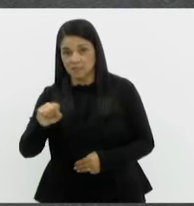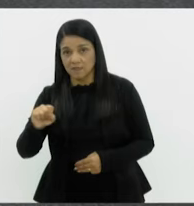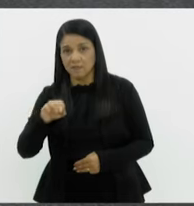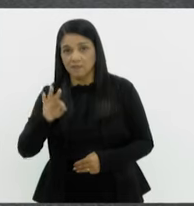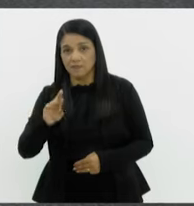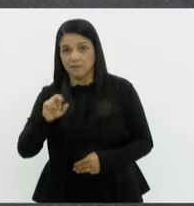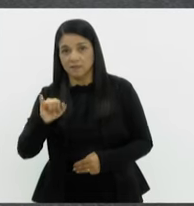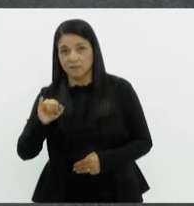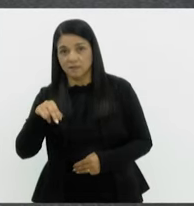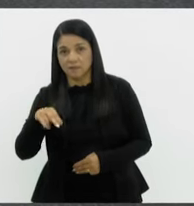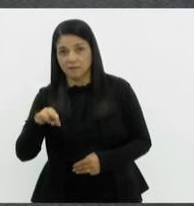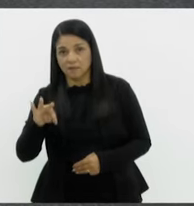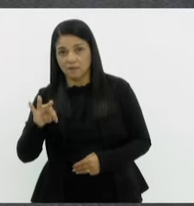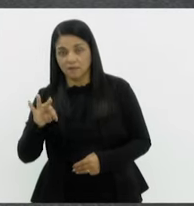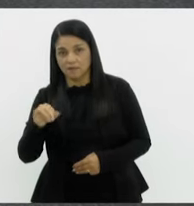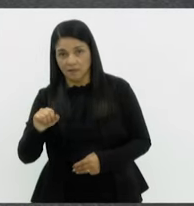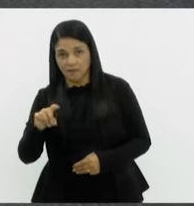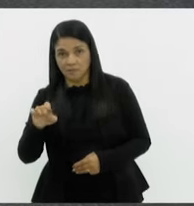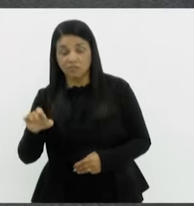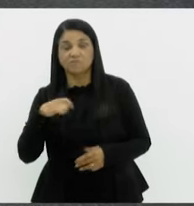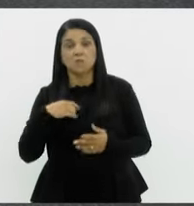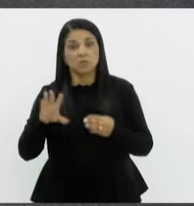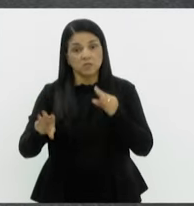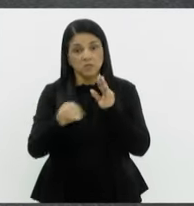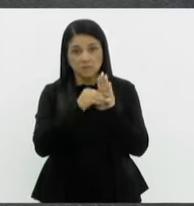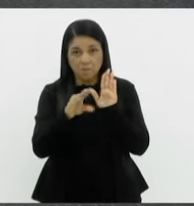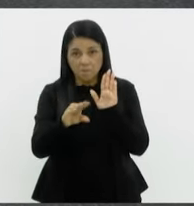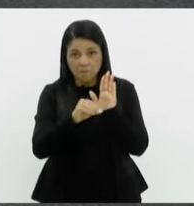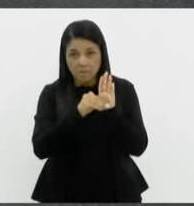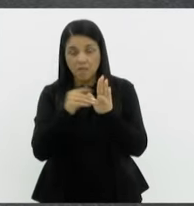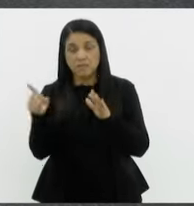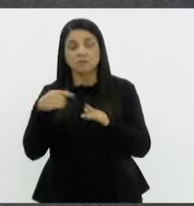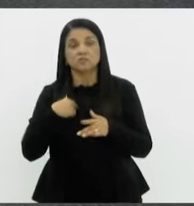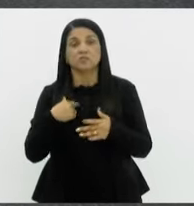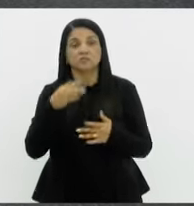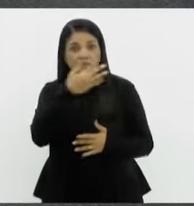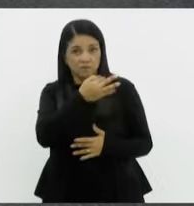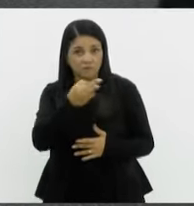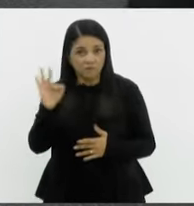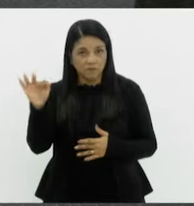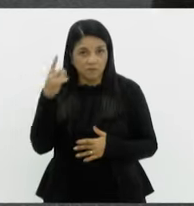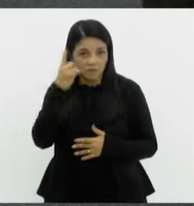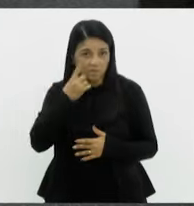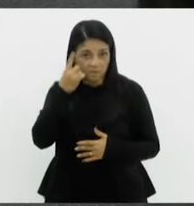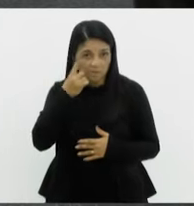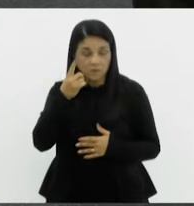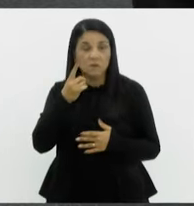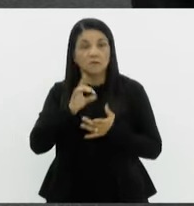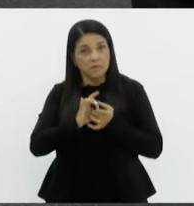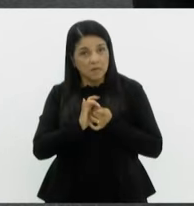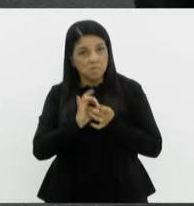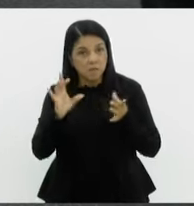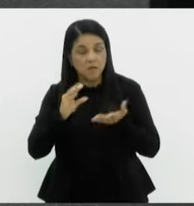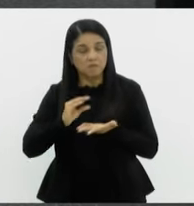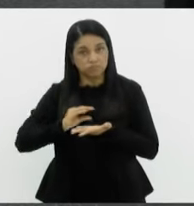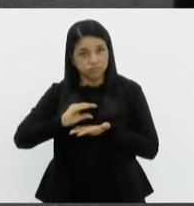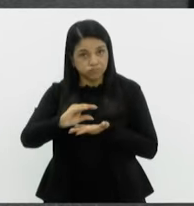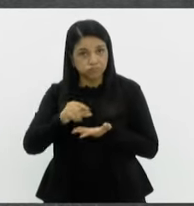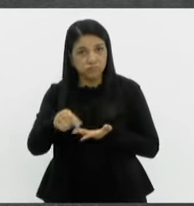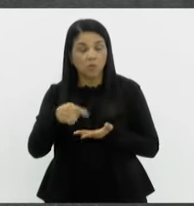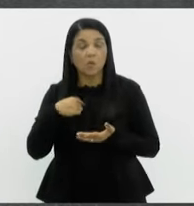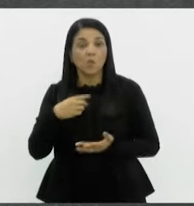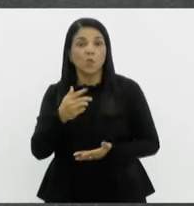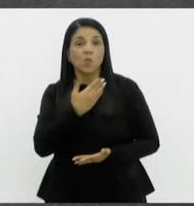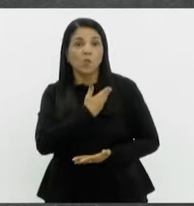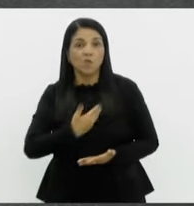feitas pelos deputados federais para o Ministério da Saúde, ela de pronto está liberando. O governo já